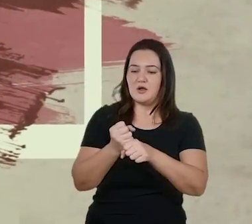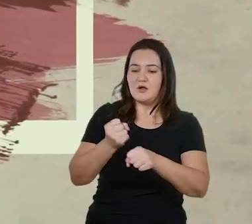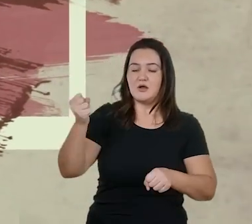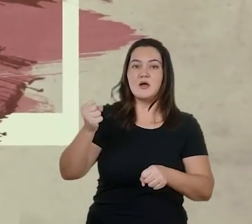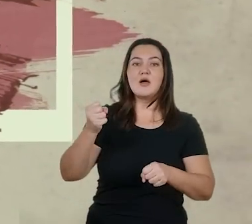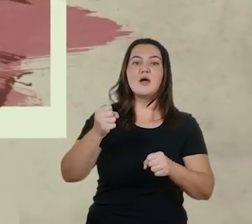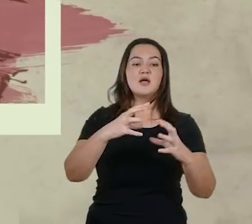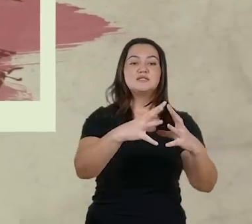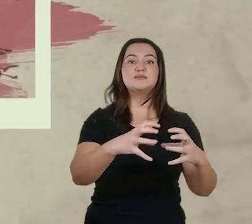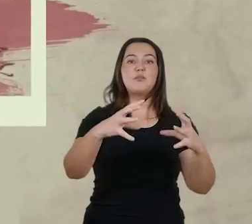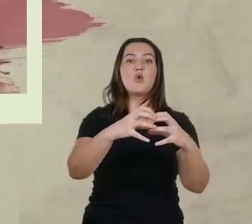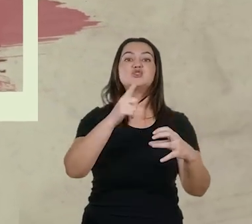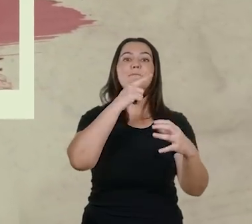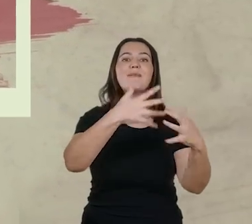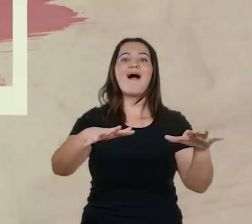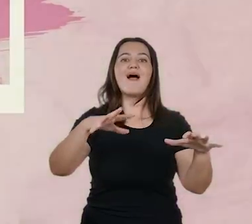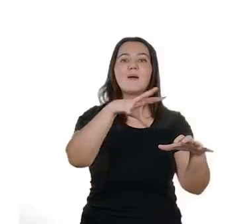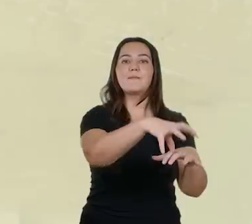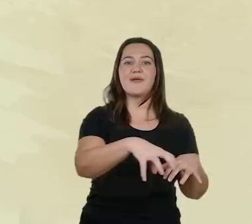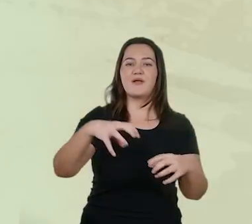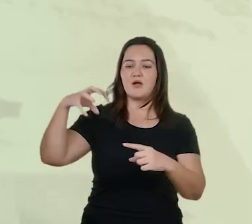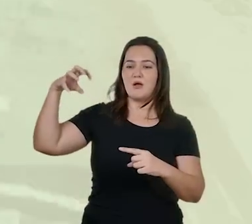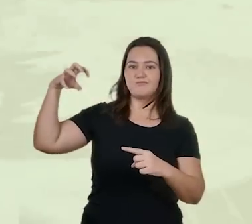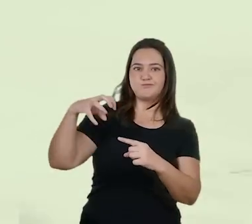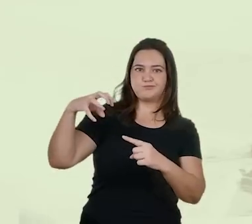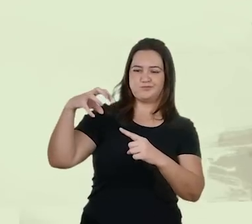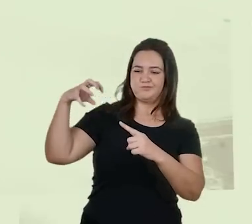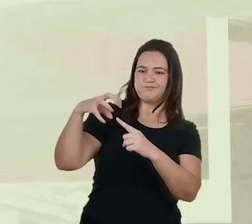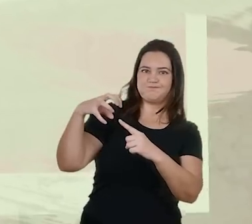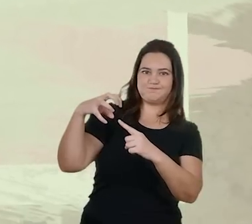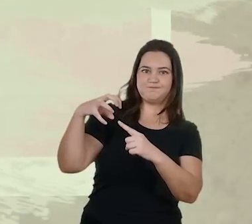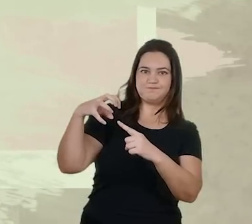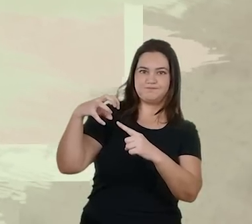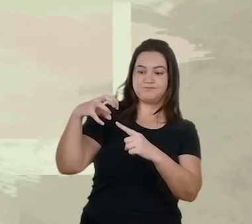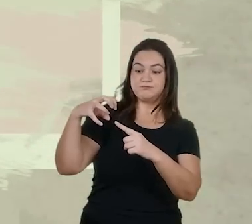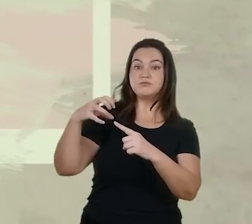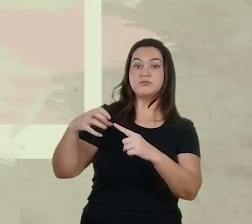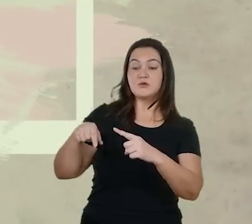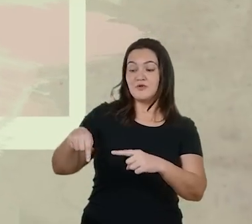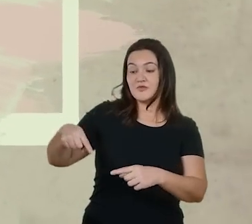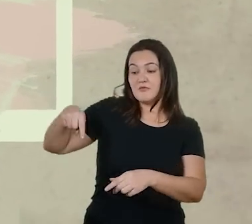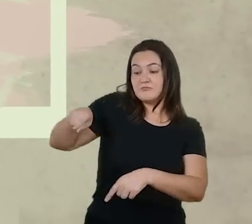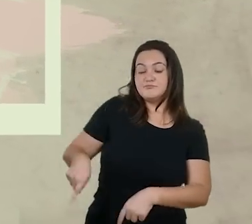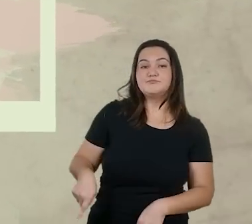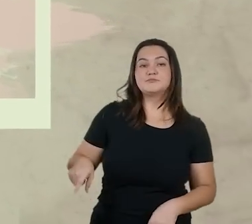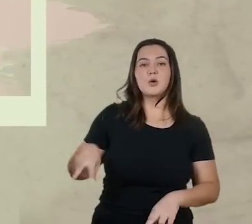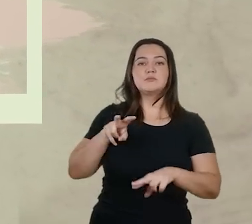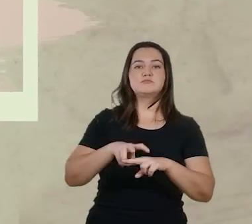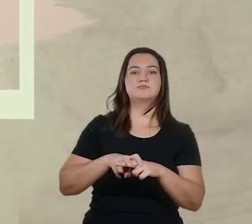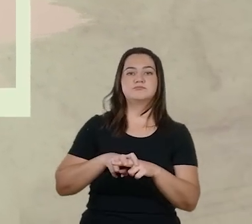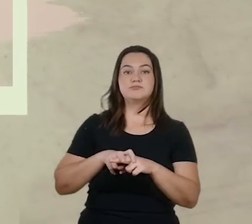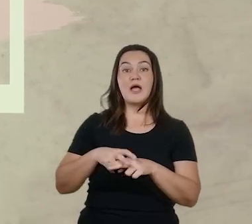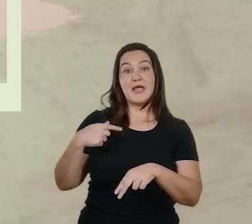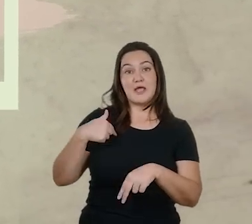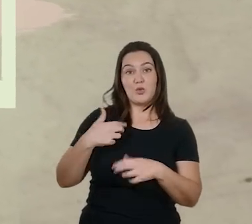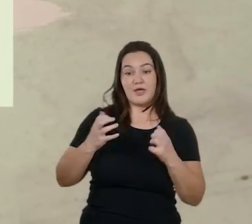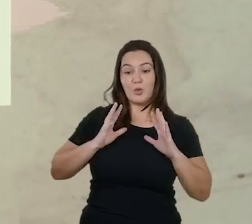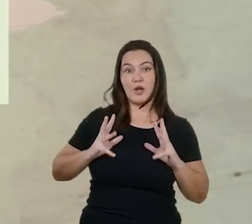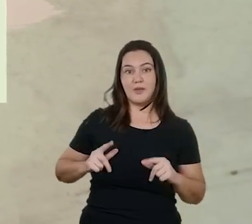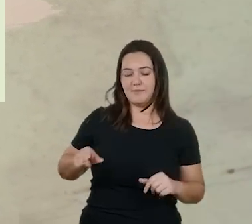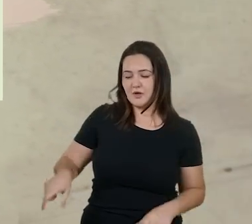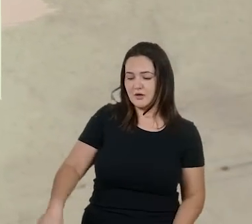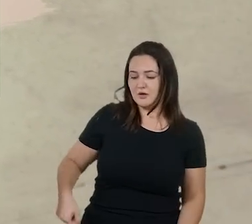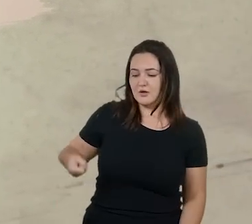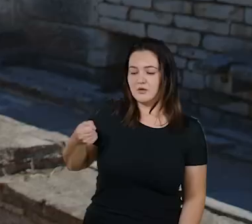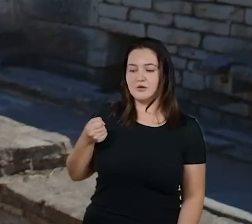caniço de isopo, como se fosse uma vareta, e essa esponja do mar ficava disposta ali num vaso cheio